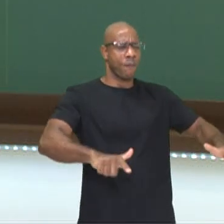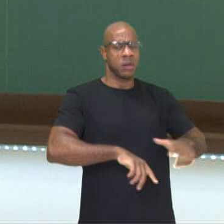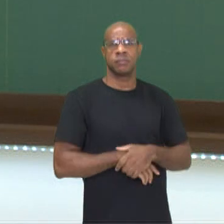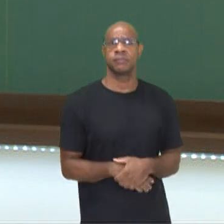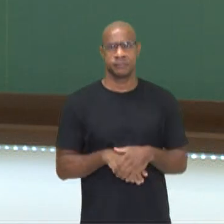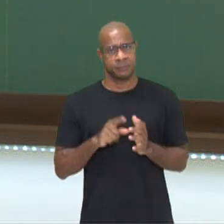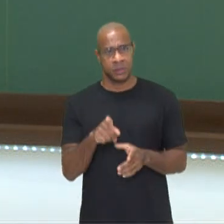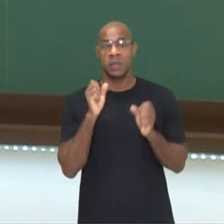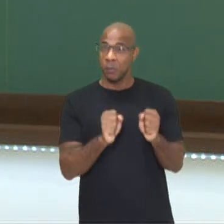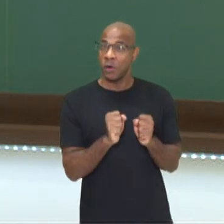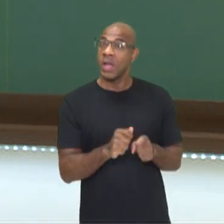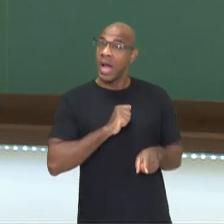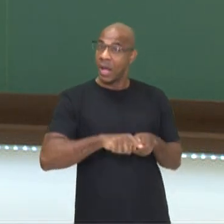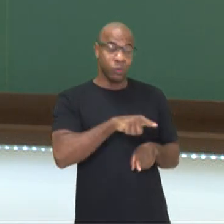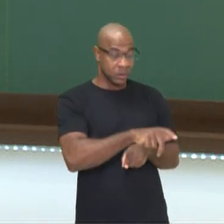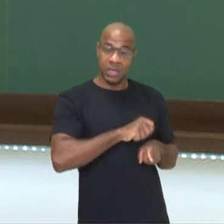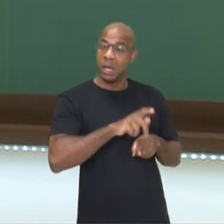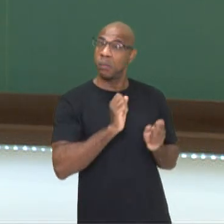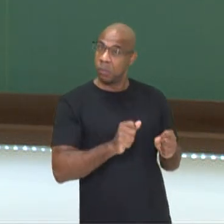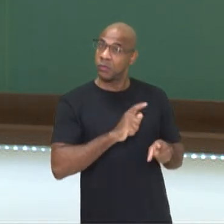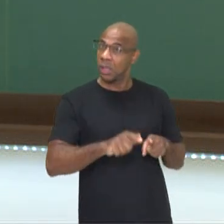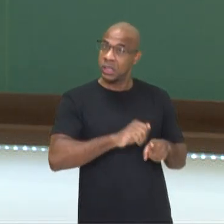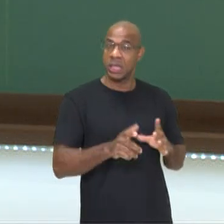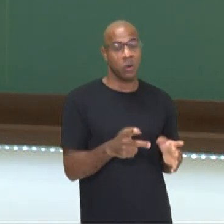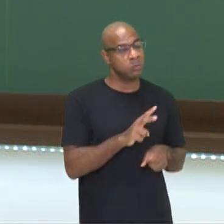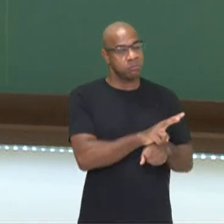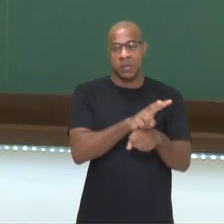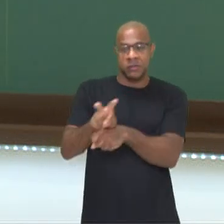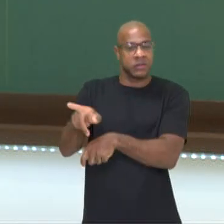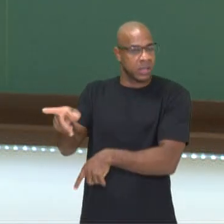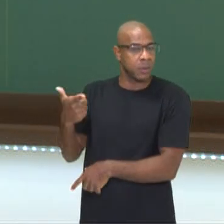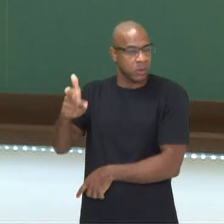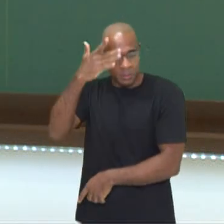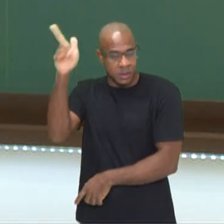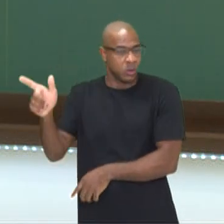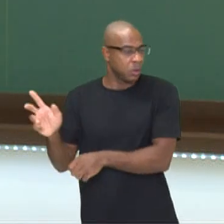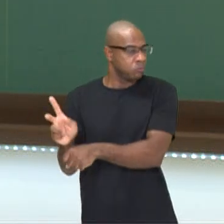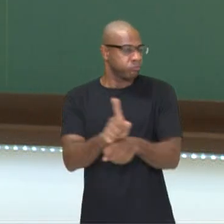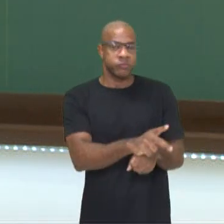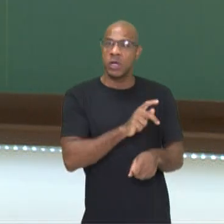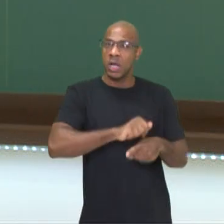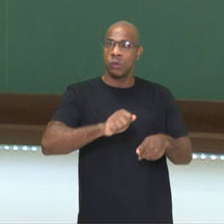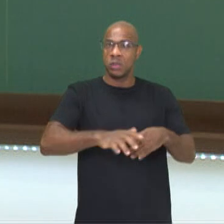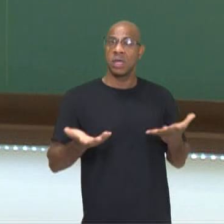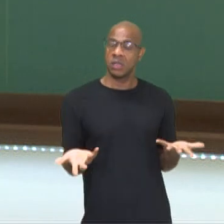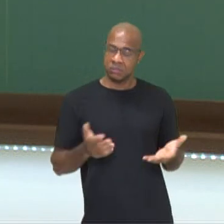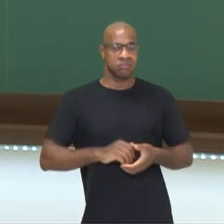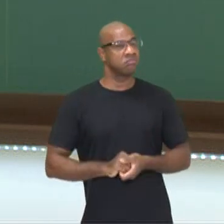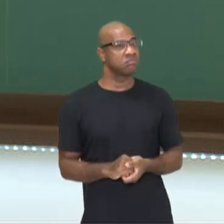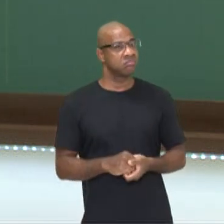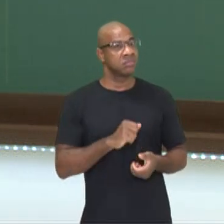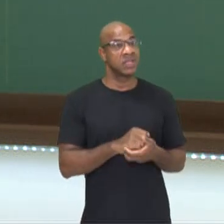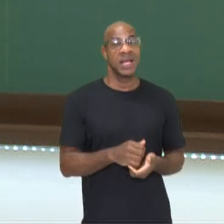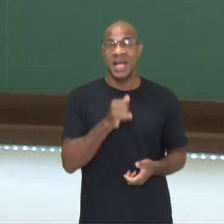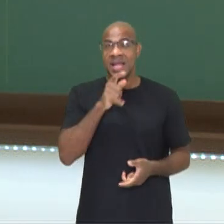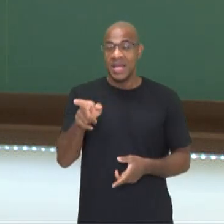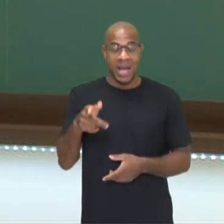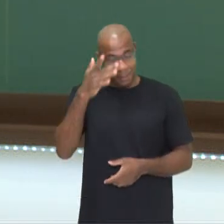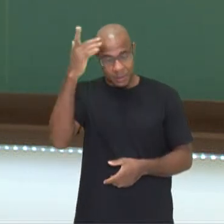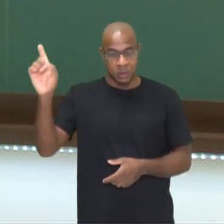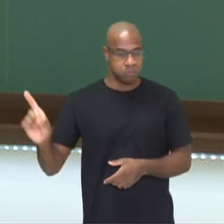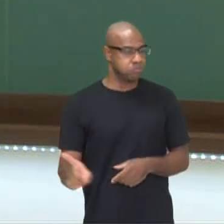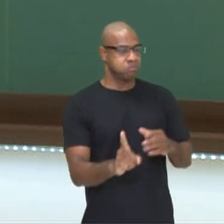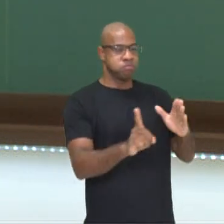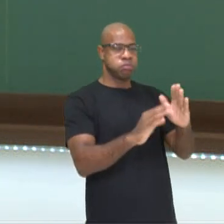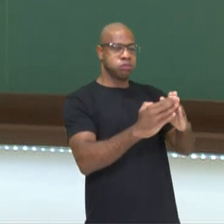Você pode alugar ou então emprestar, alugar essa casa para alguém. Enquanto a pessoa está